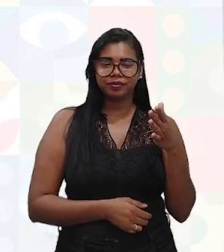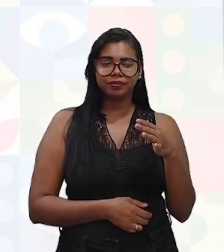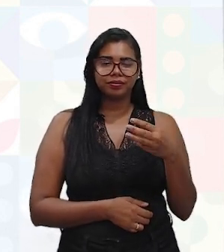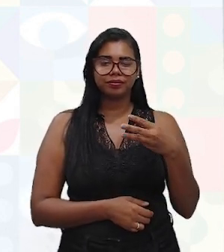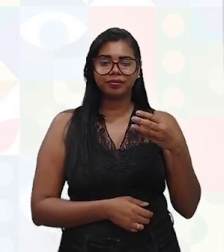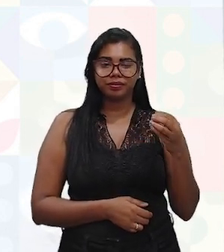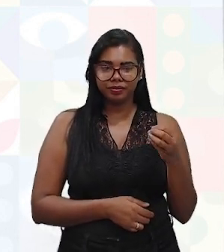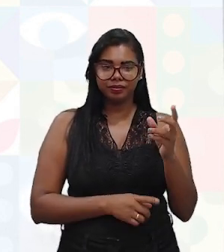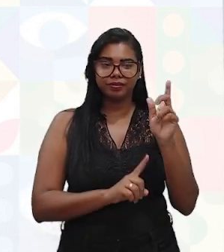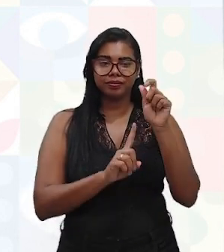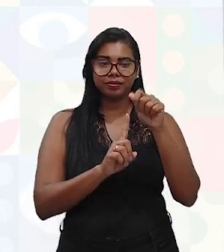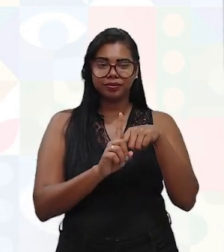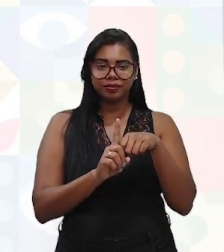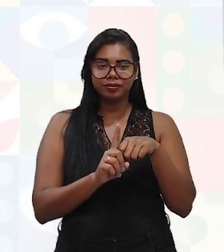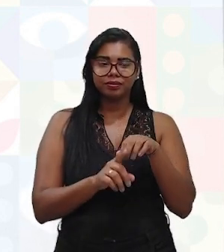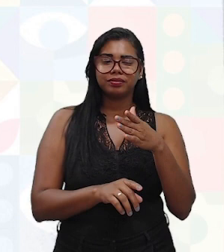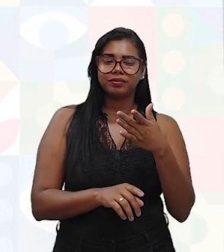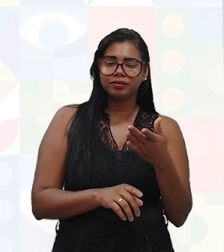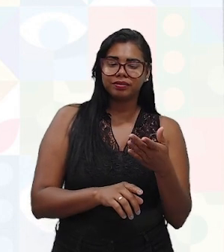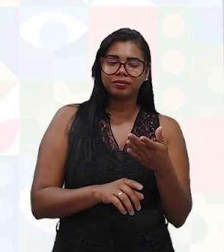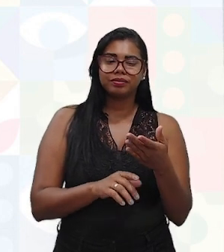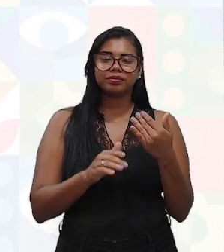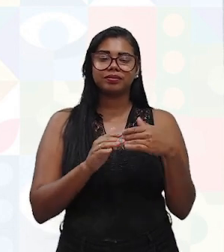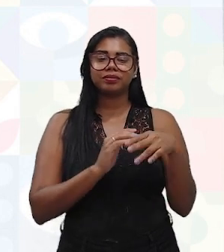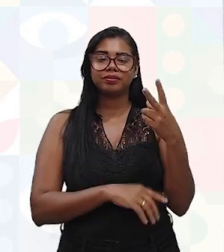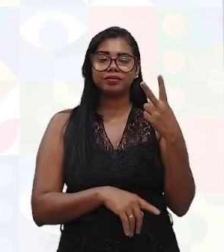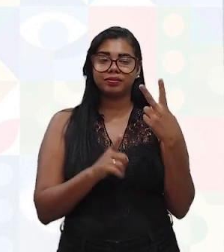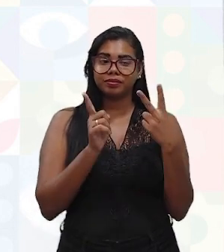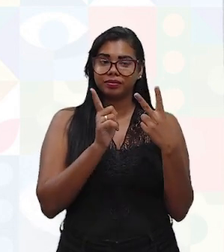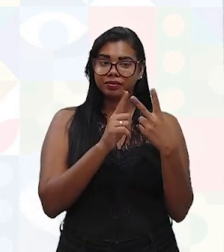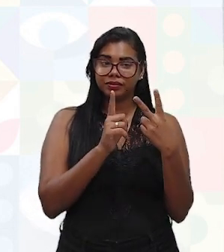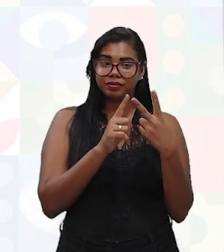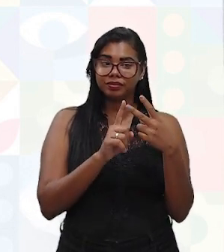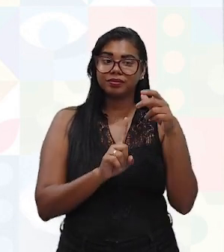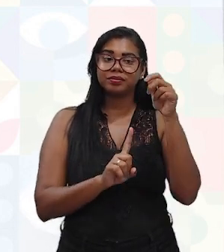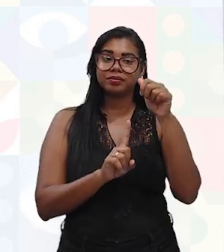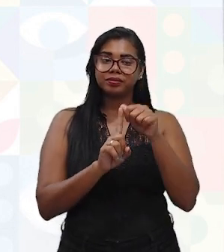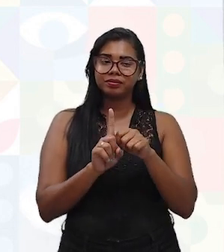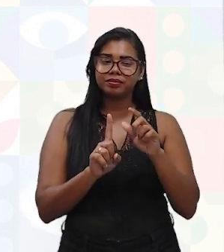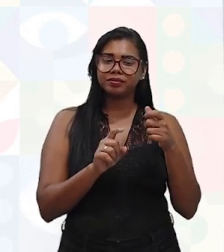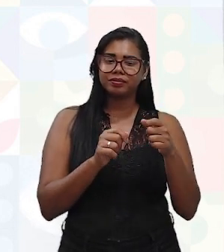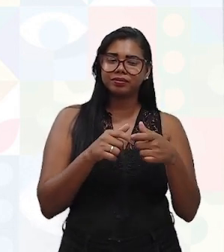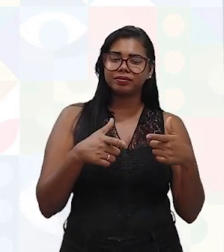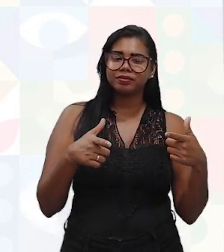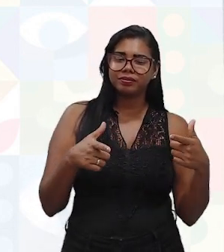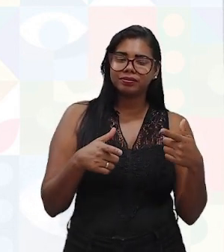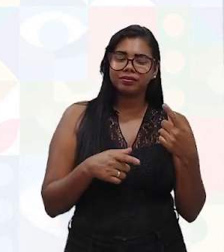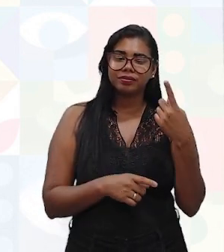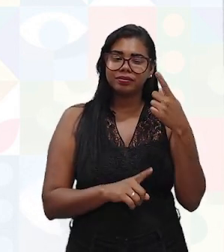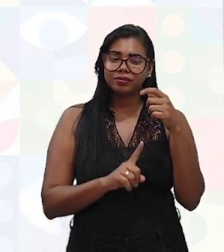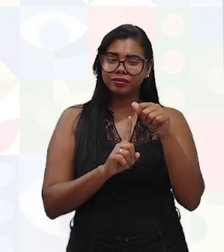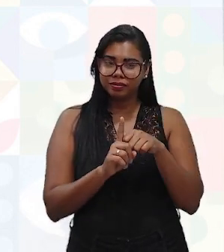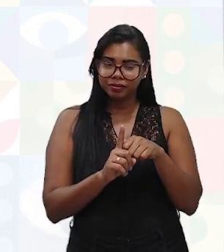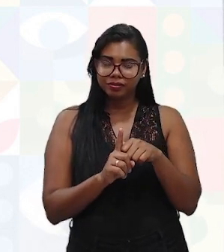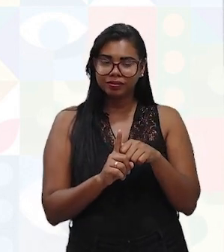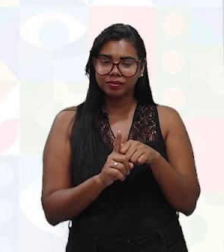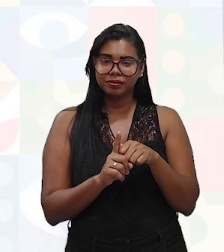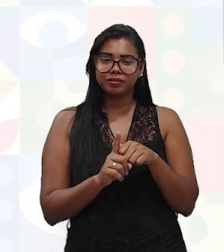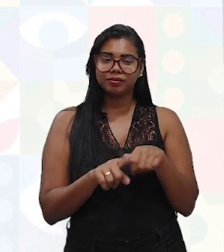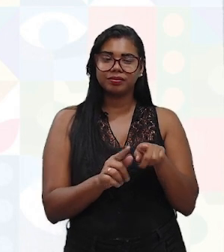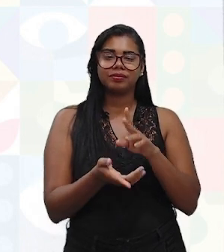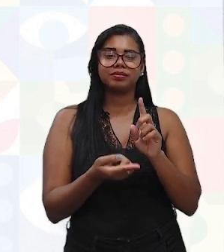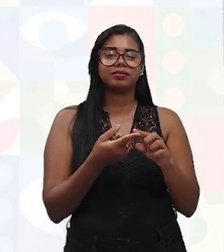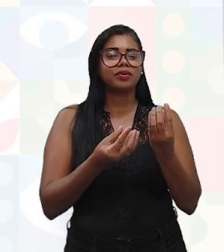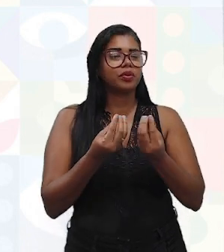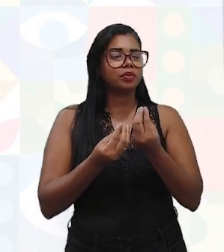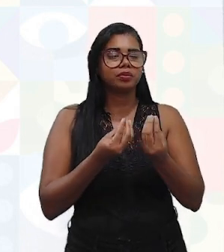por mês e o tempo de reposição são 2 meses, com o estoque mínimo correspondente a 1 mês de consumo, como é